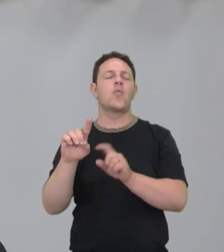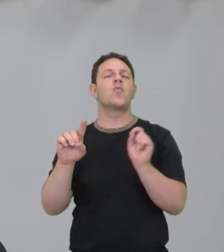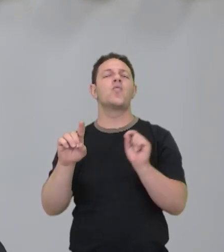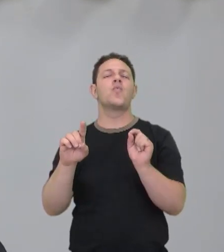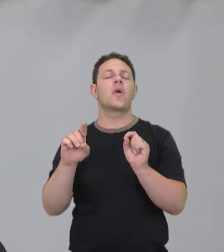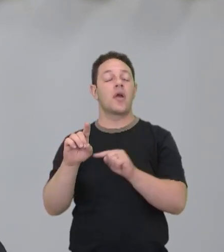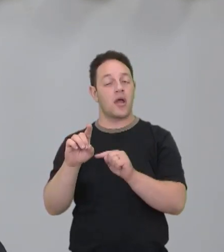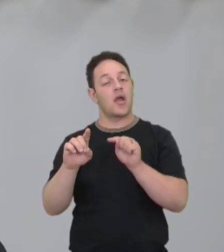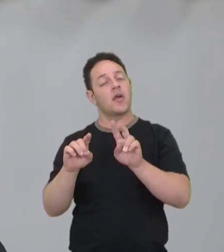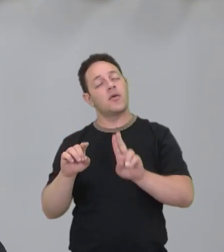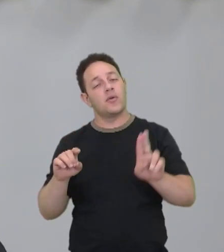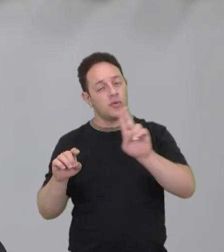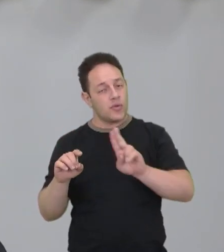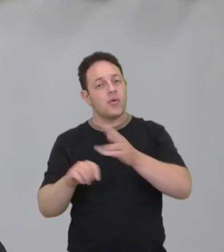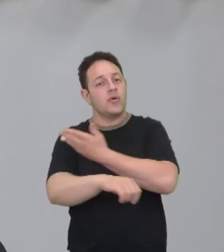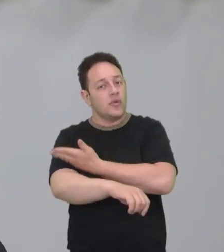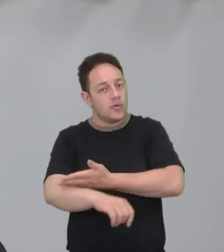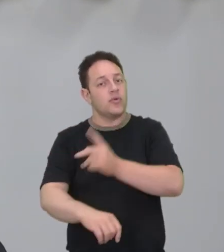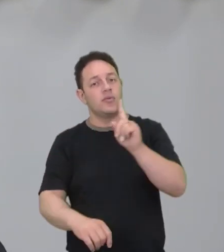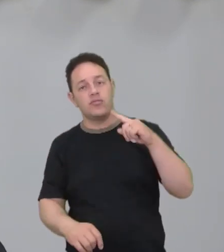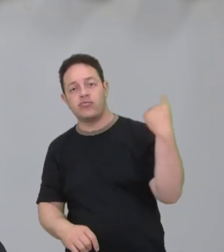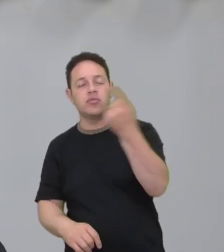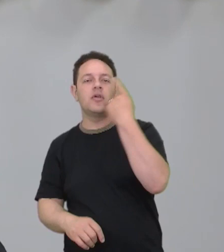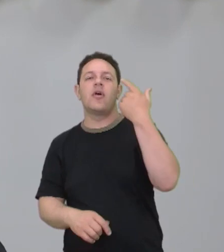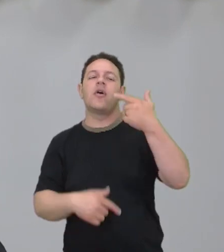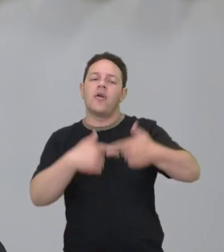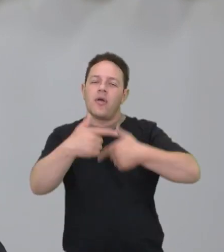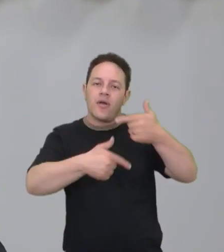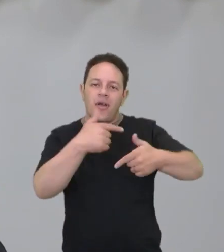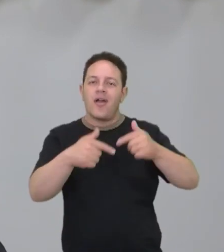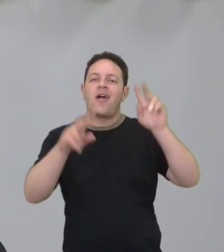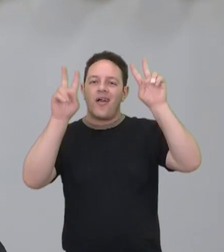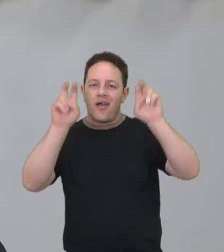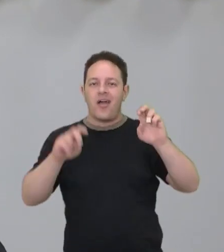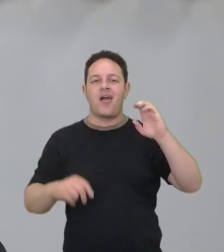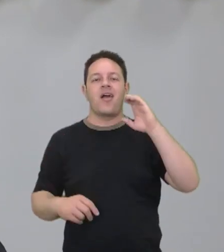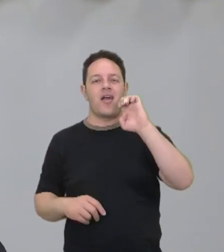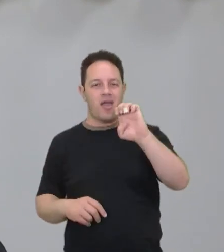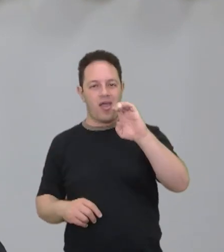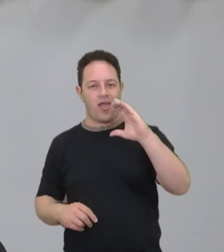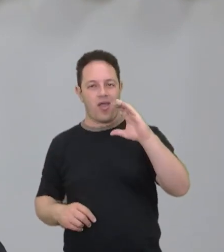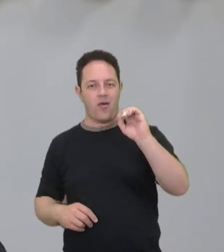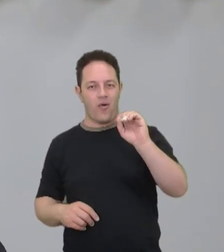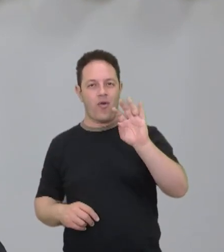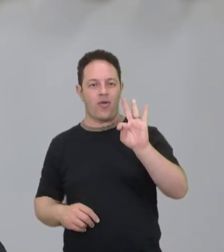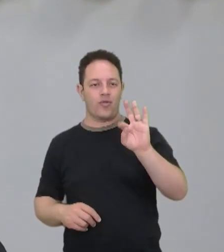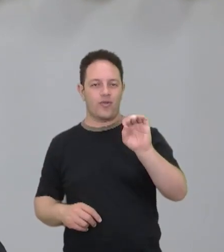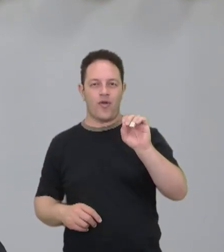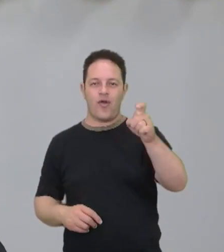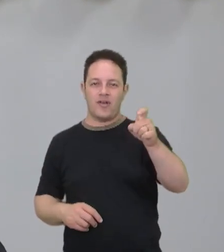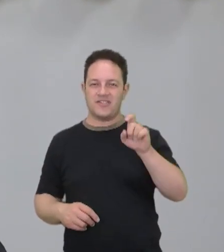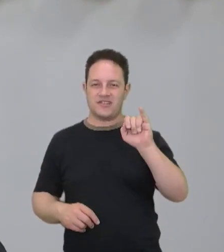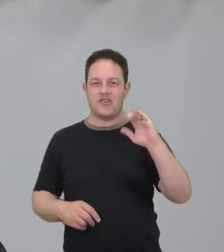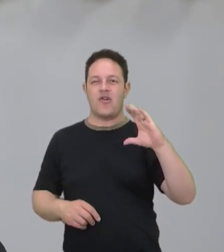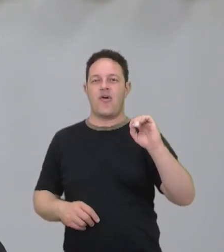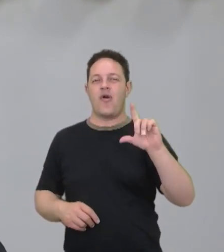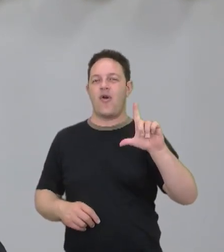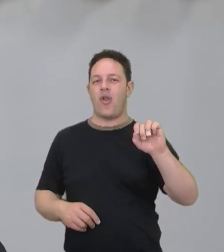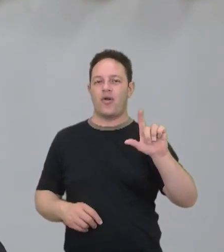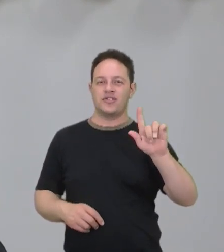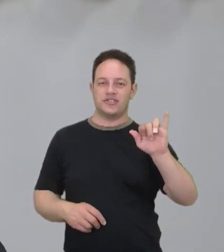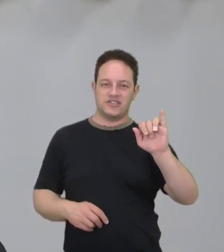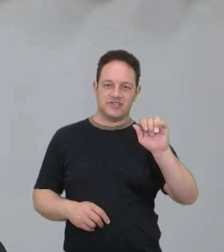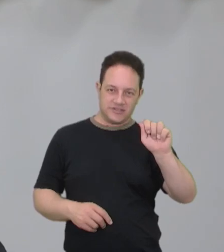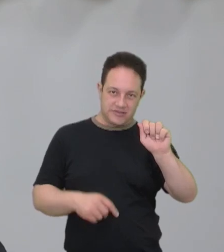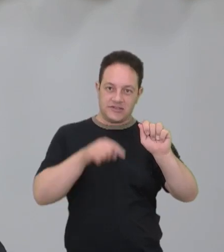muito utilizada, né, para quem trabalha com ecotoxicologia, que foi um dos estudos que a gente teve aí ao longo da